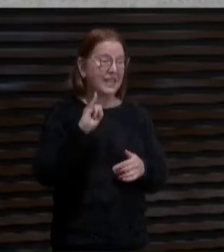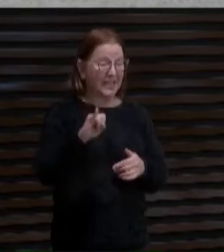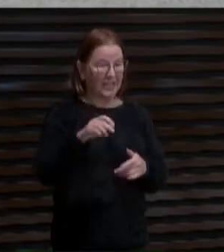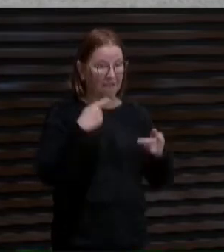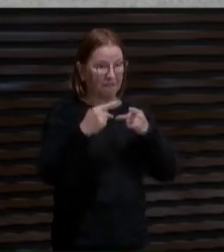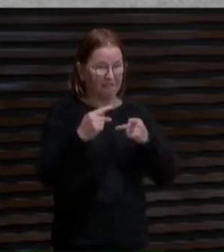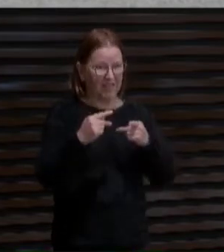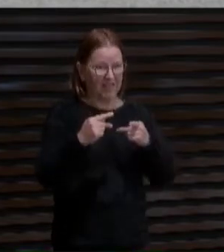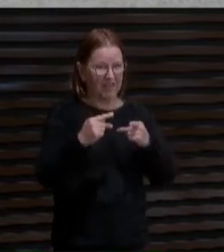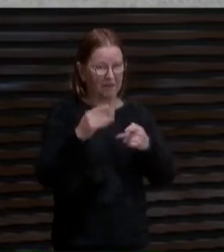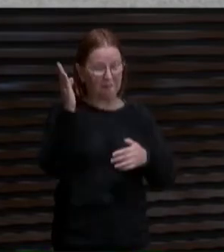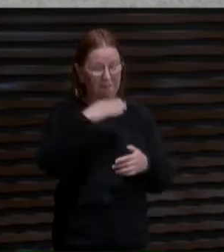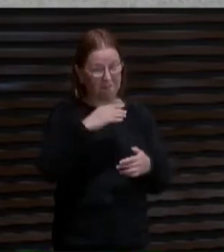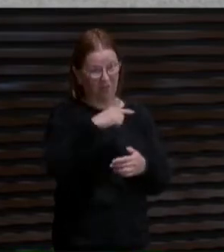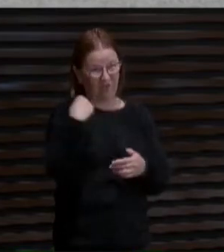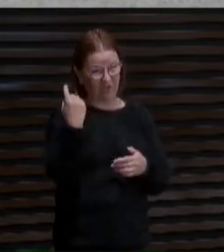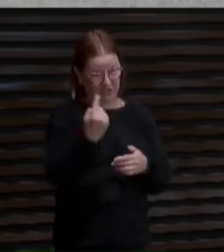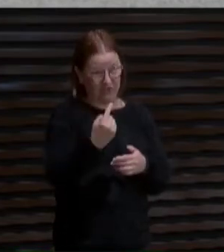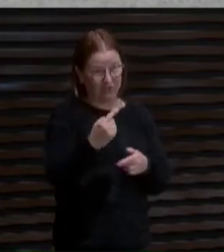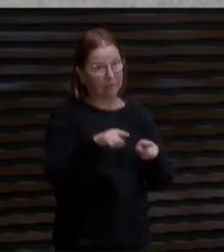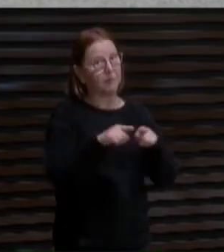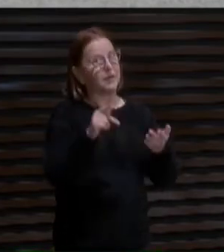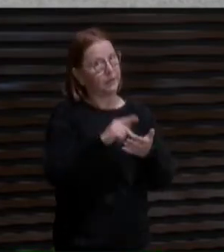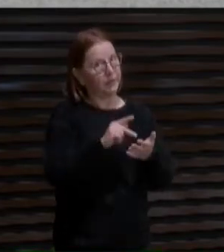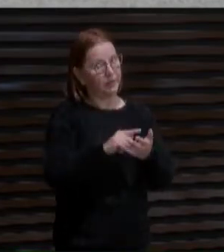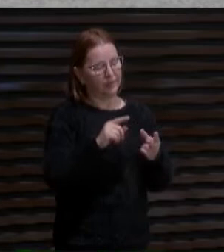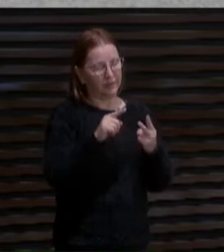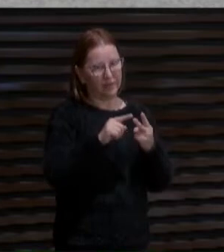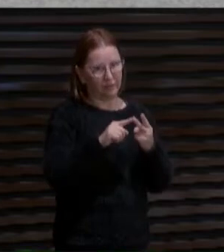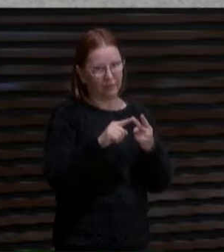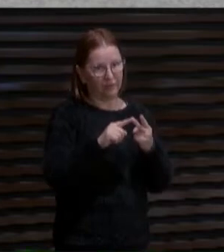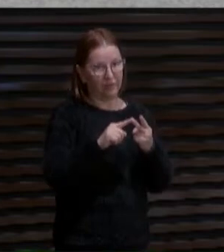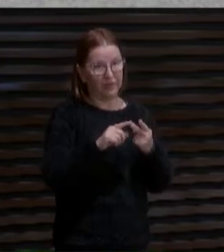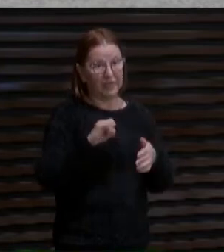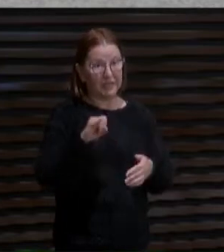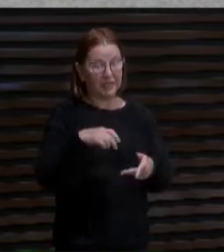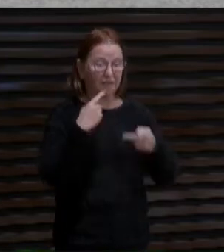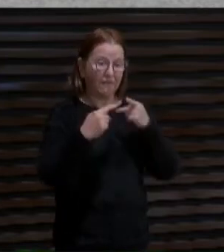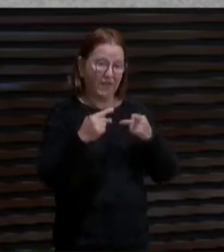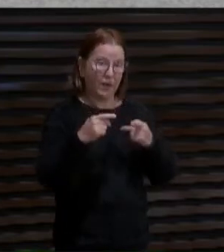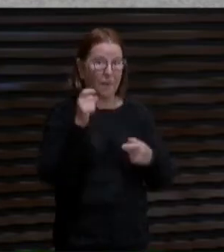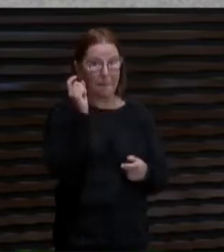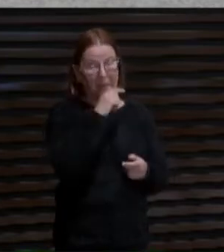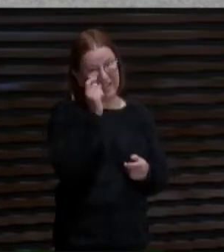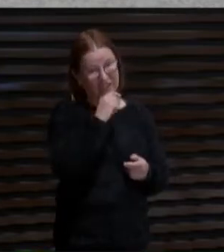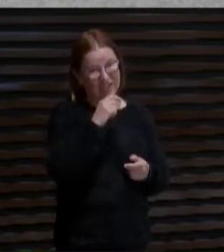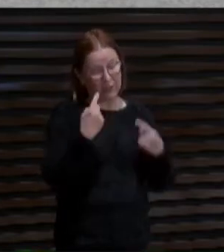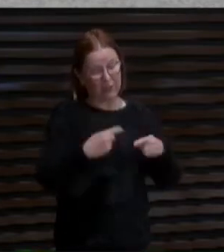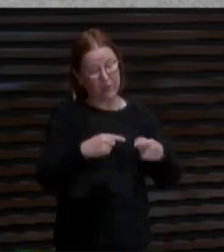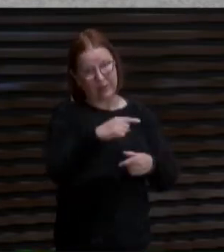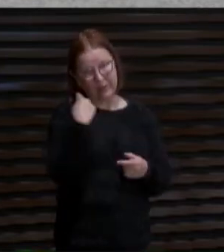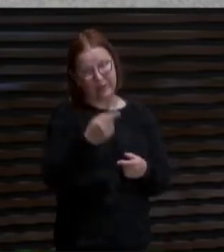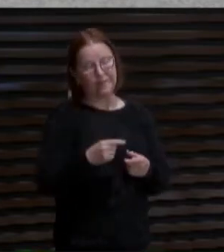quando proferem mentiras a nosso respeito que é difamação No primeiro caso não cabe a nós